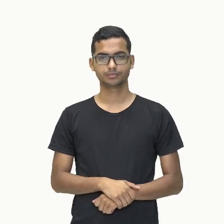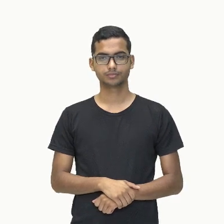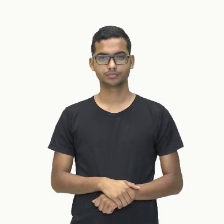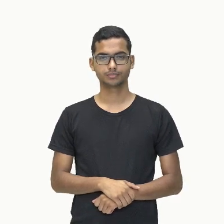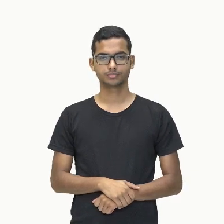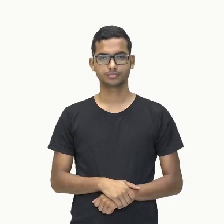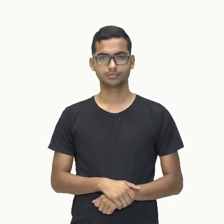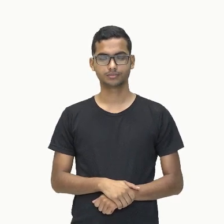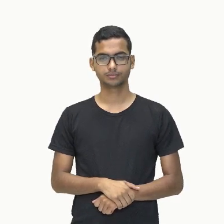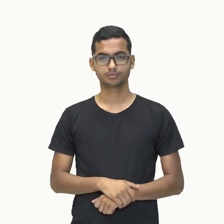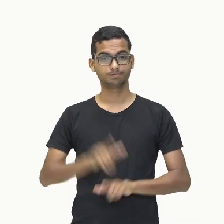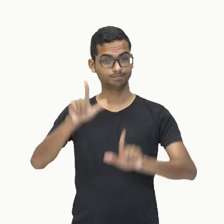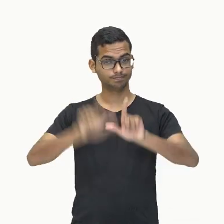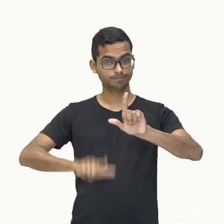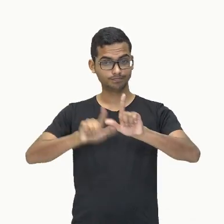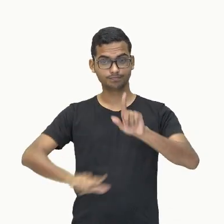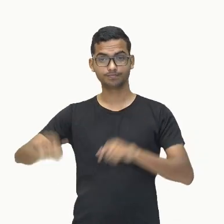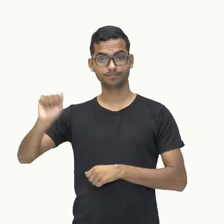Então, aqui na letra A, ó,